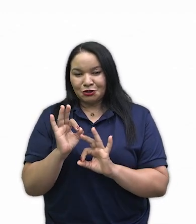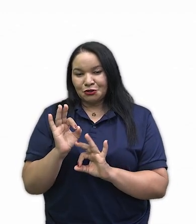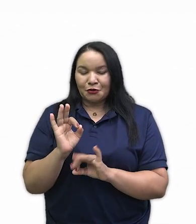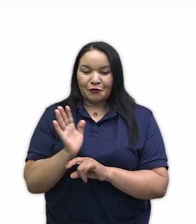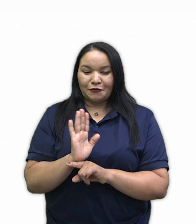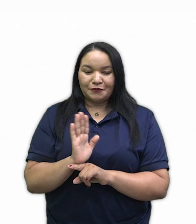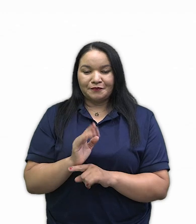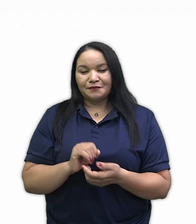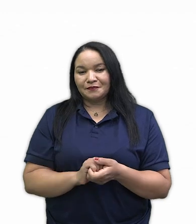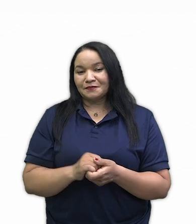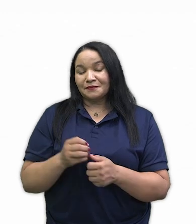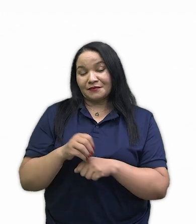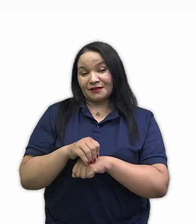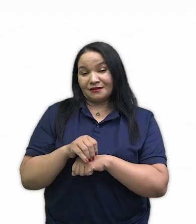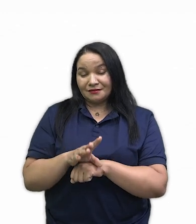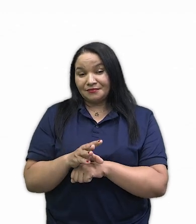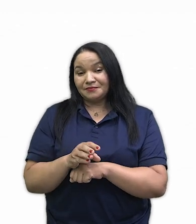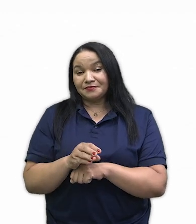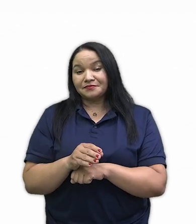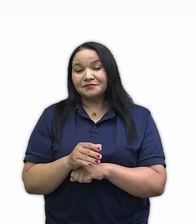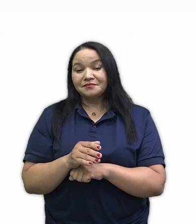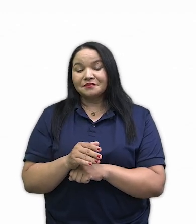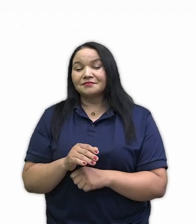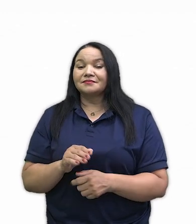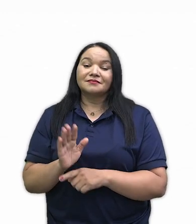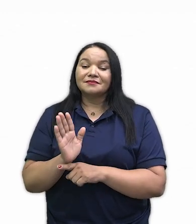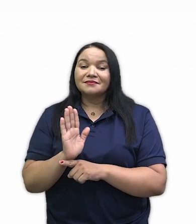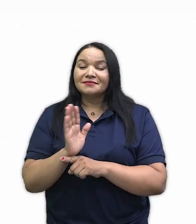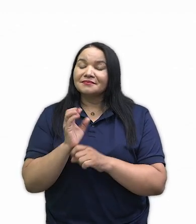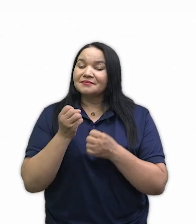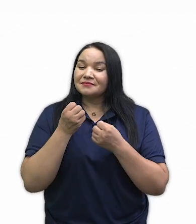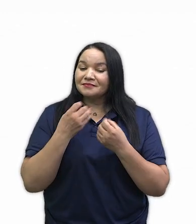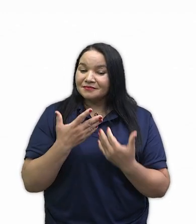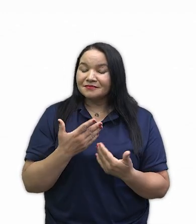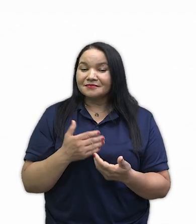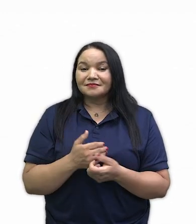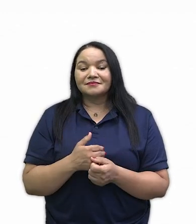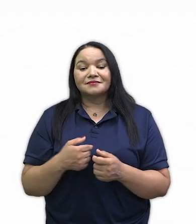uma dica de um filme maravilhoso e que ilustra